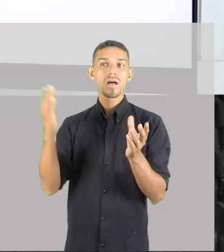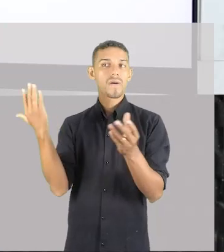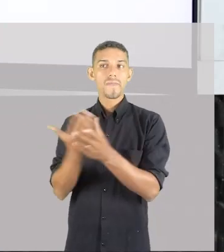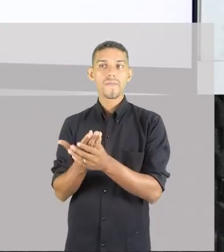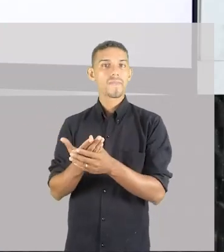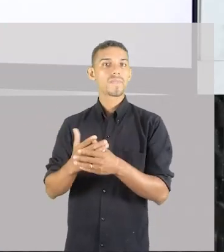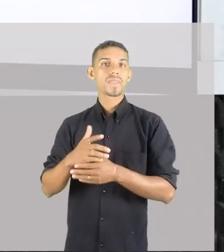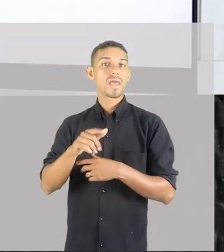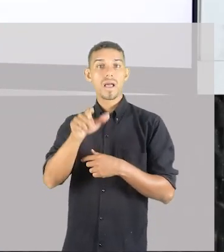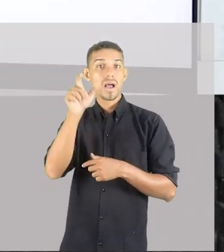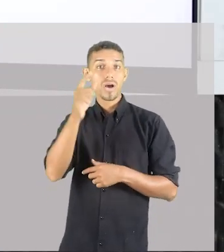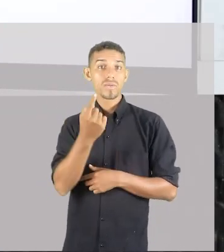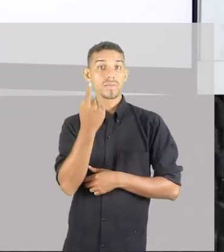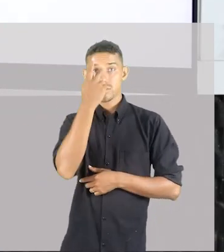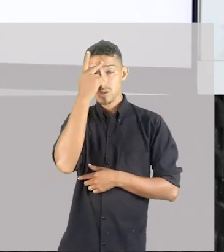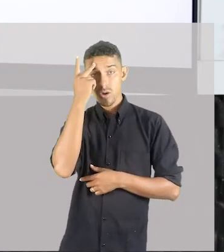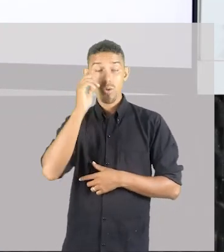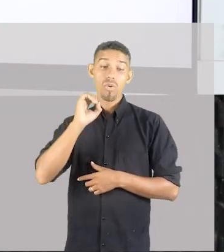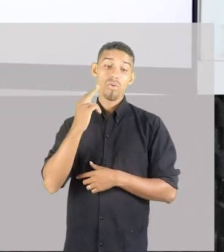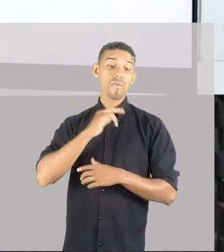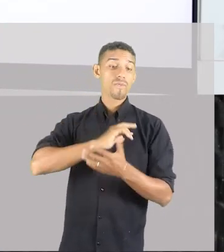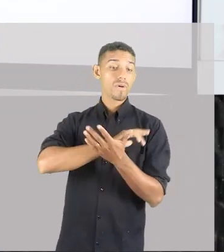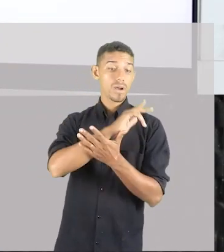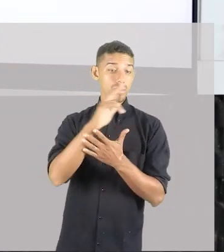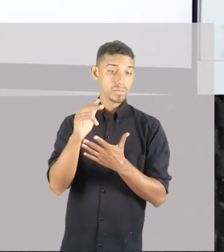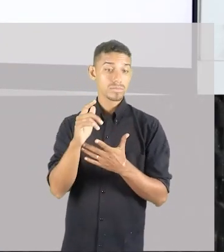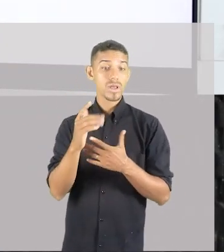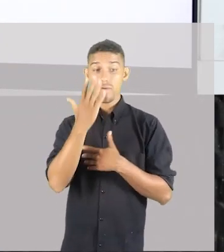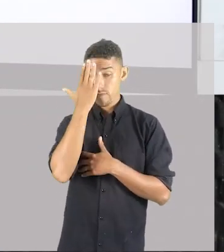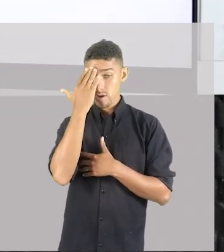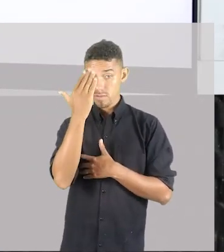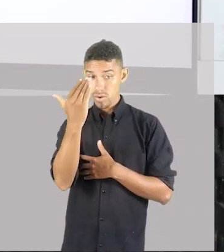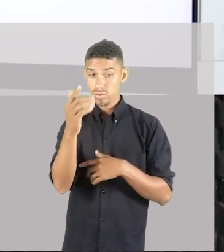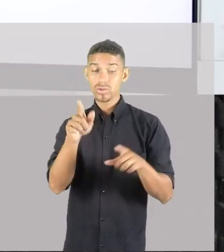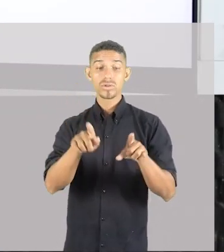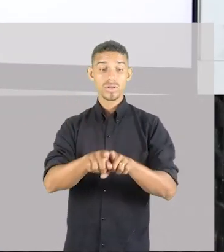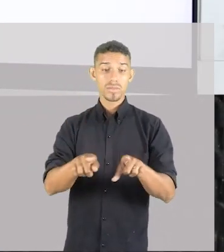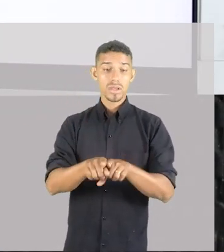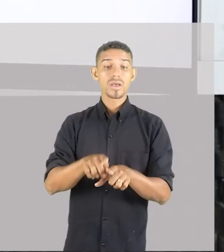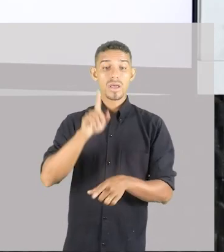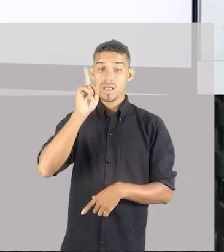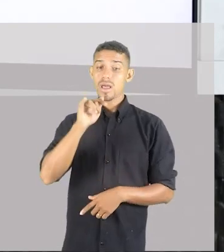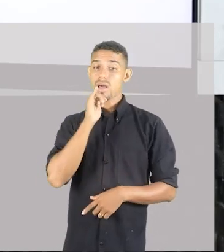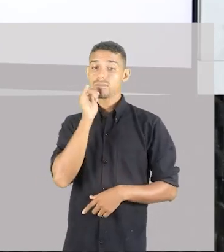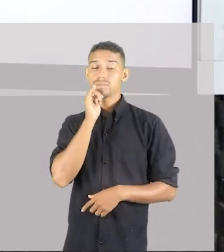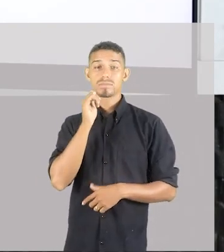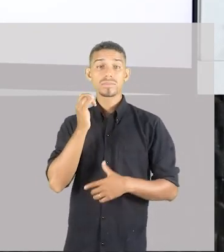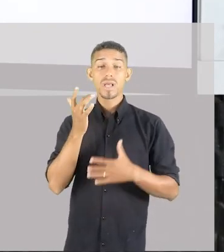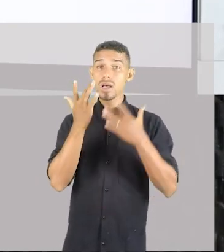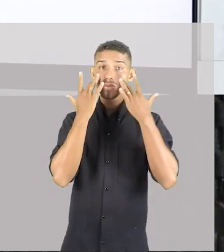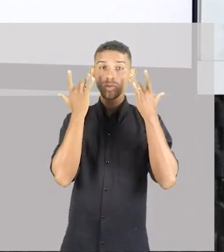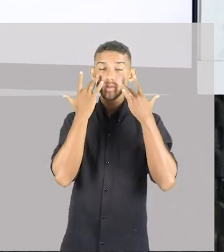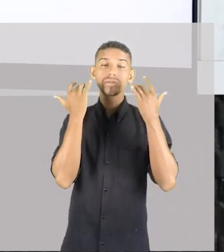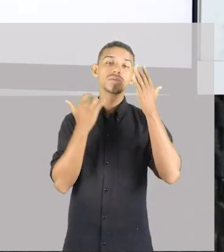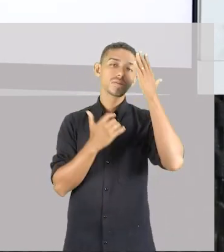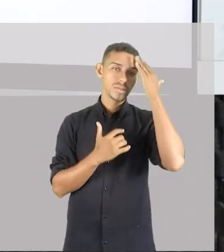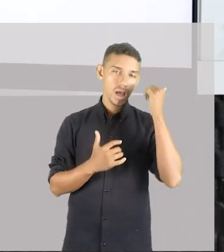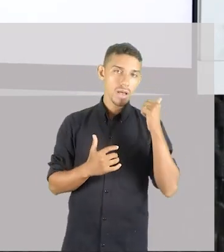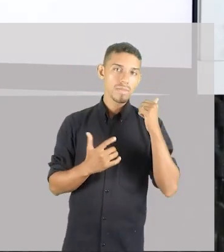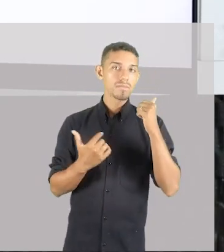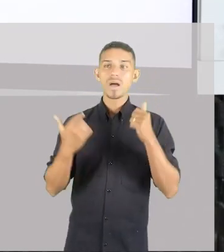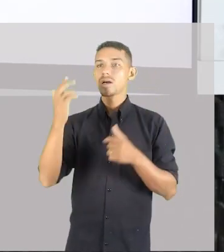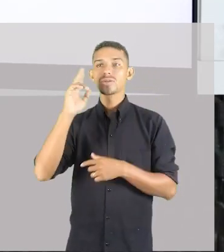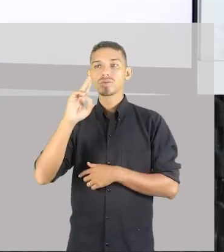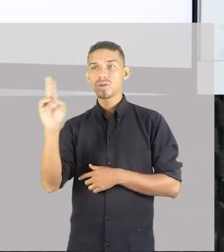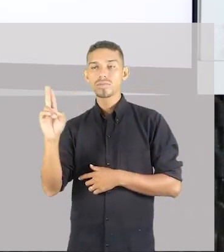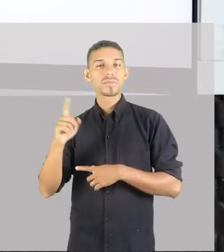se é uma pessoa ou se são várias até porque as obras dele além de terem ficado famosas são a com artista que você sabe quem é pelo nome mas não